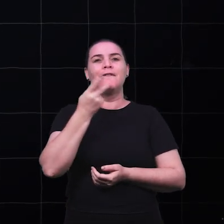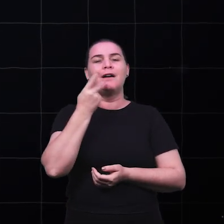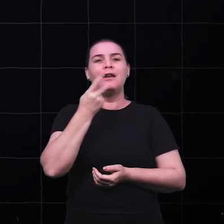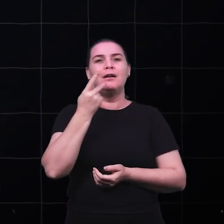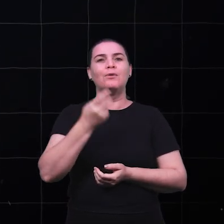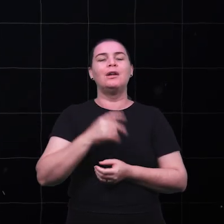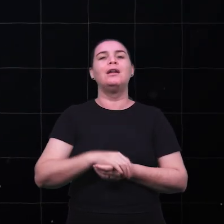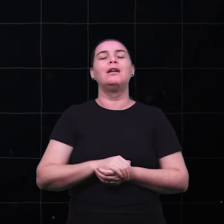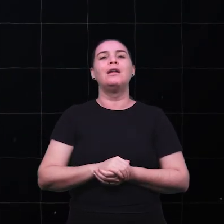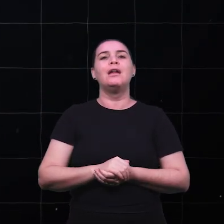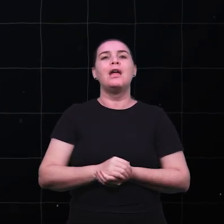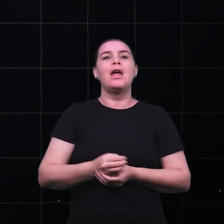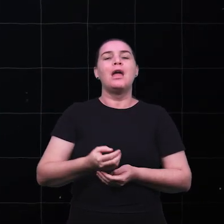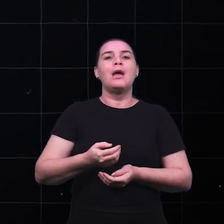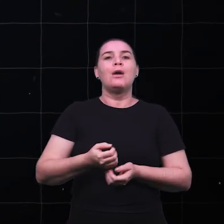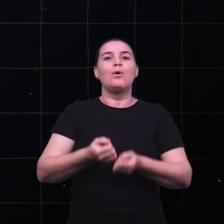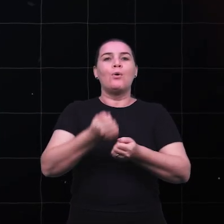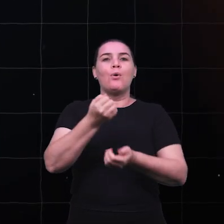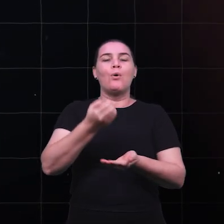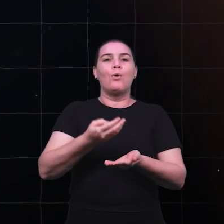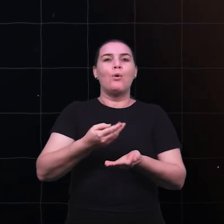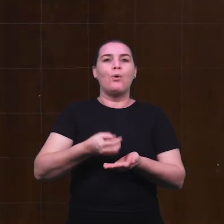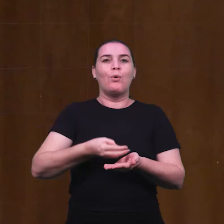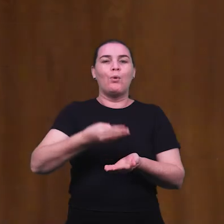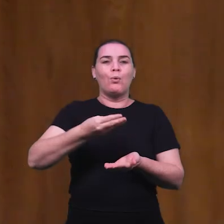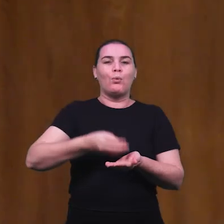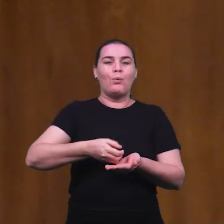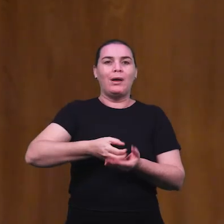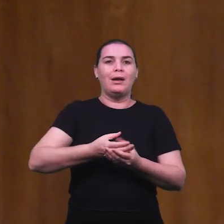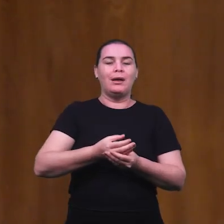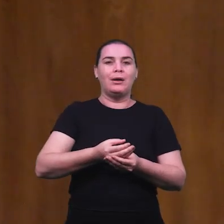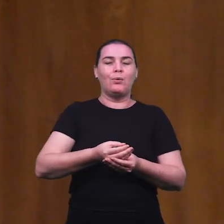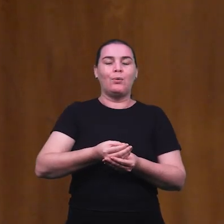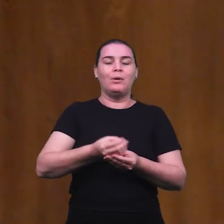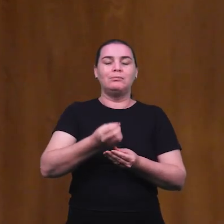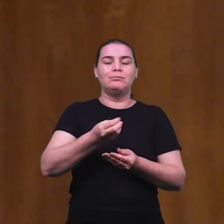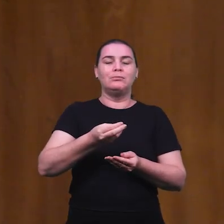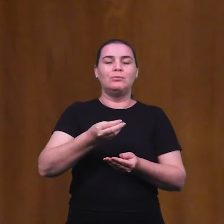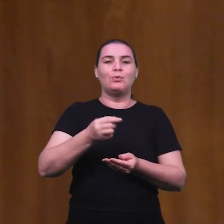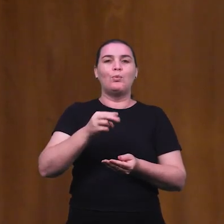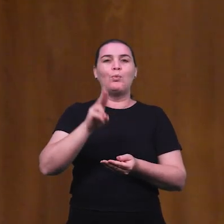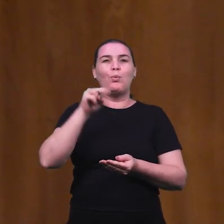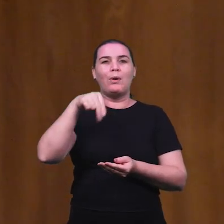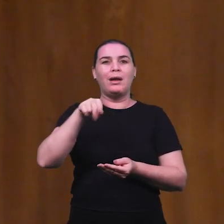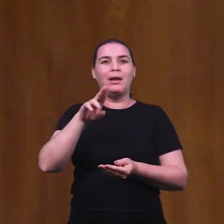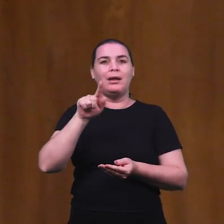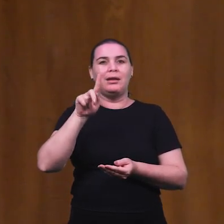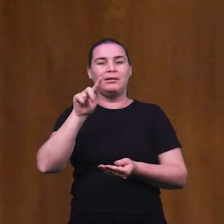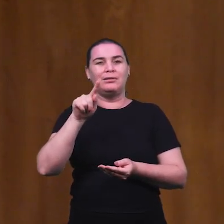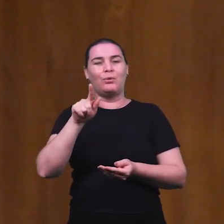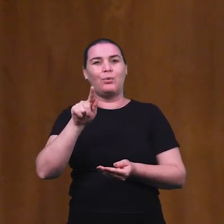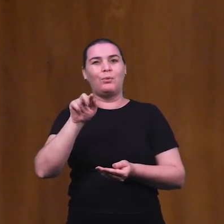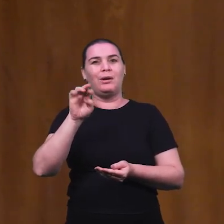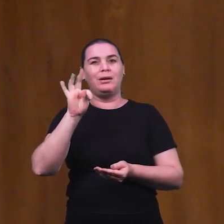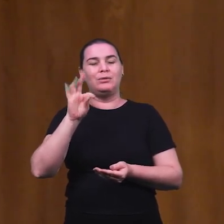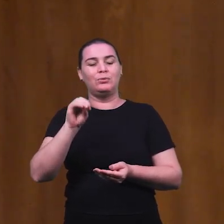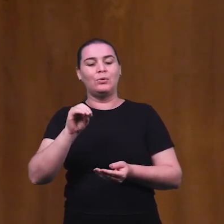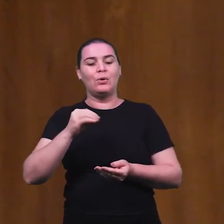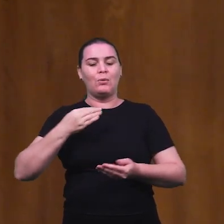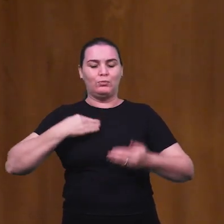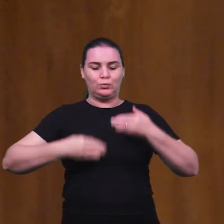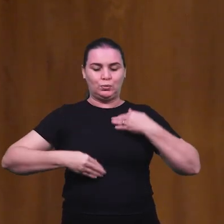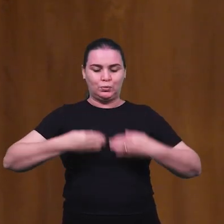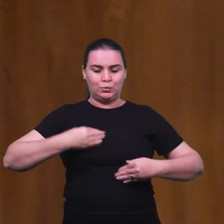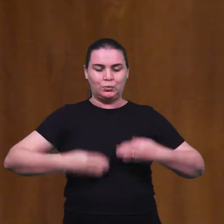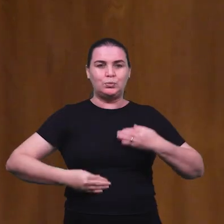derramado é o teu nome. O unguento, ele preserva o corpo. Aleluia. O unguento, ele sustenta o corpo. E há um